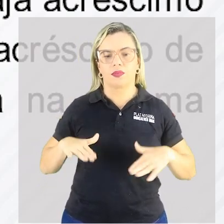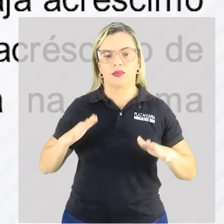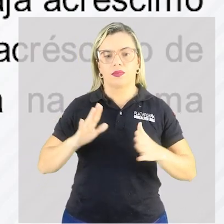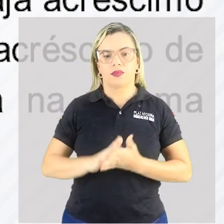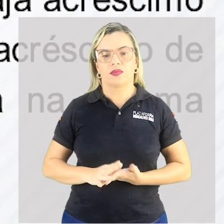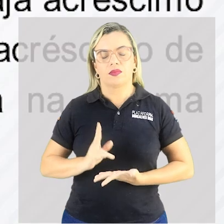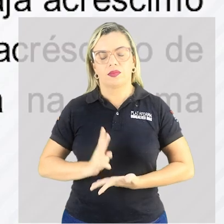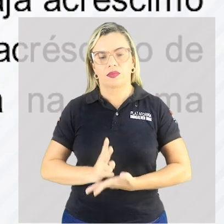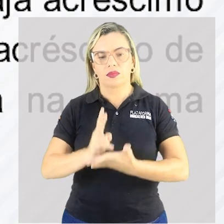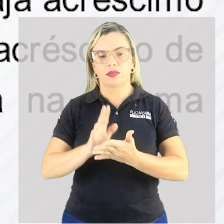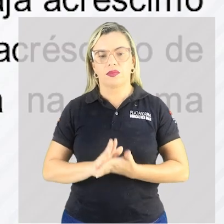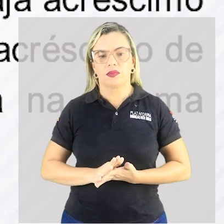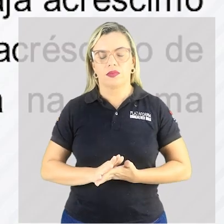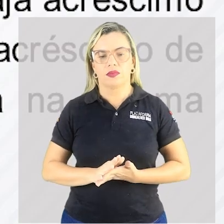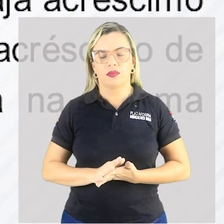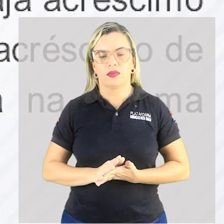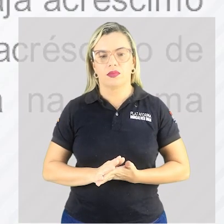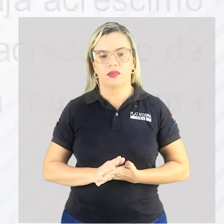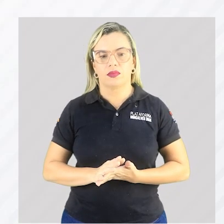Sigamos.